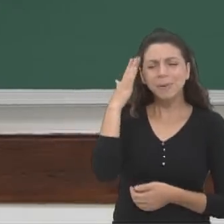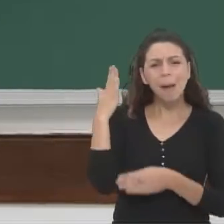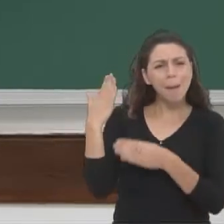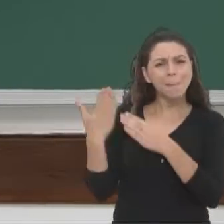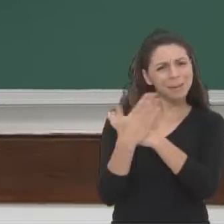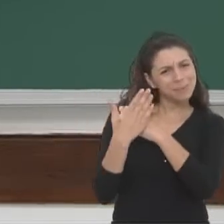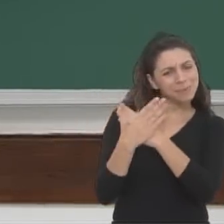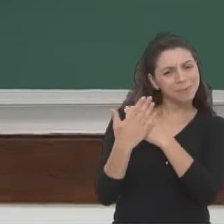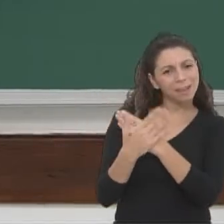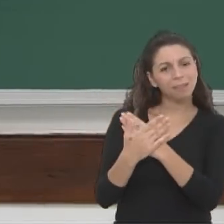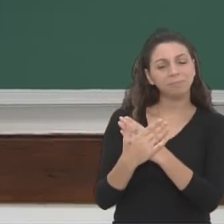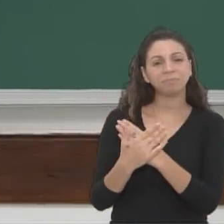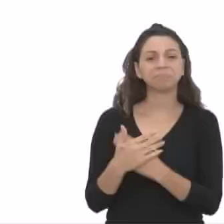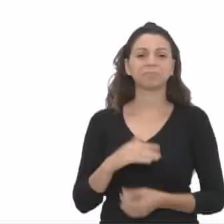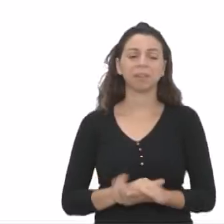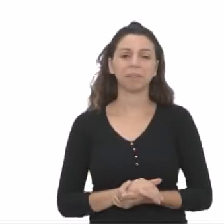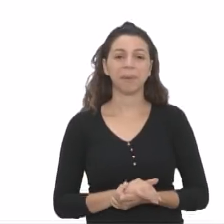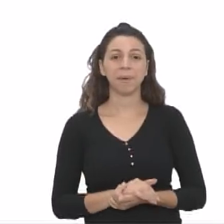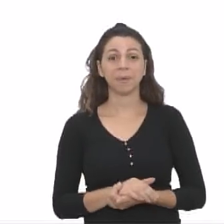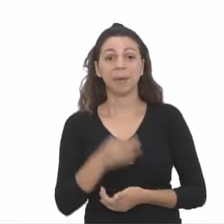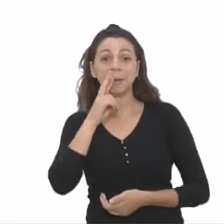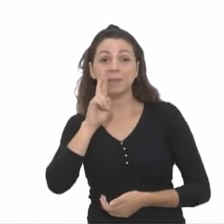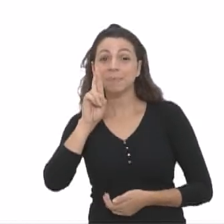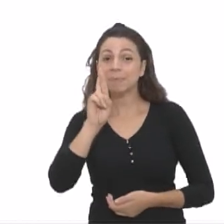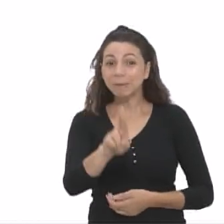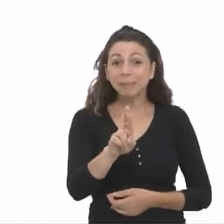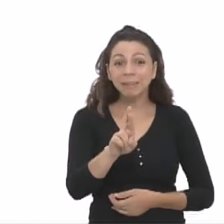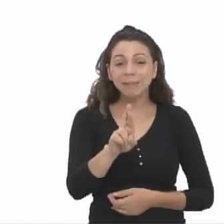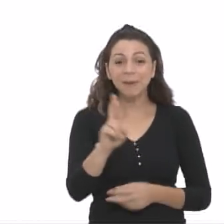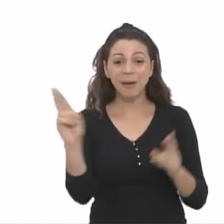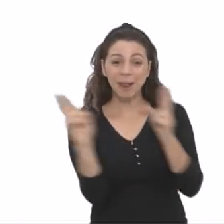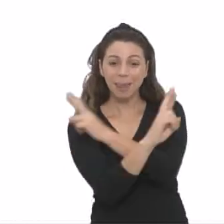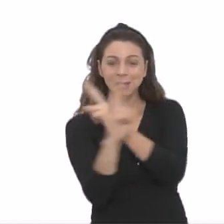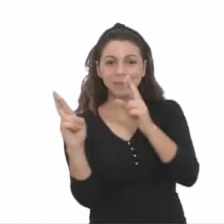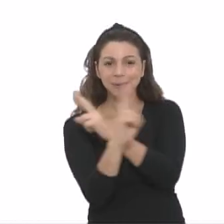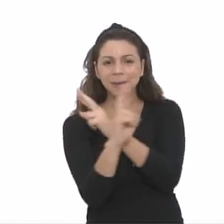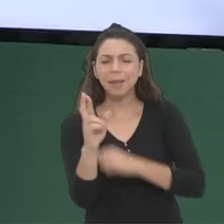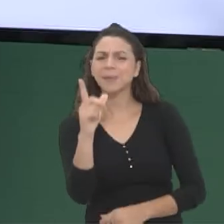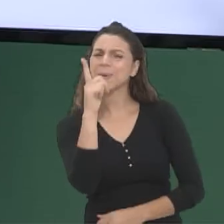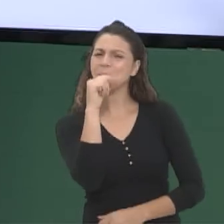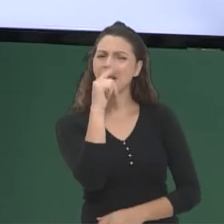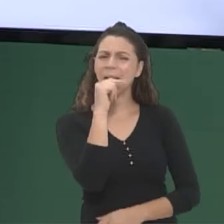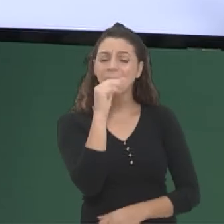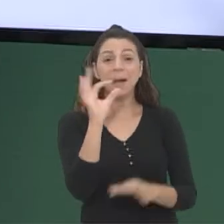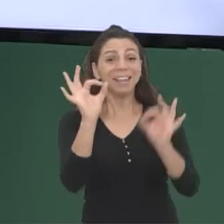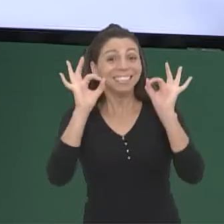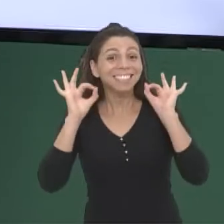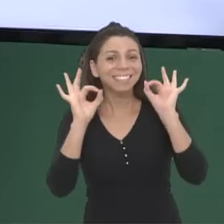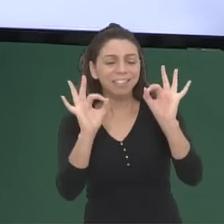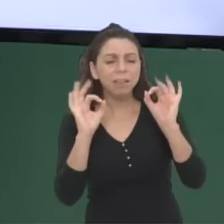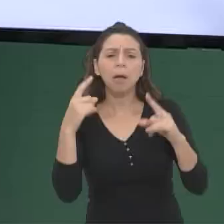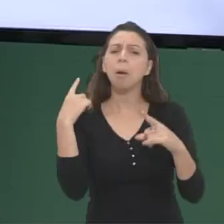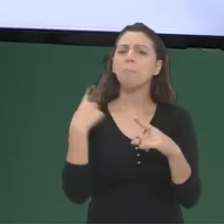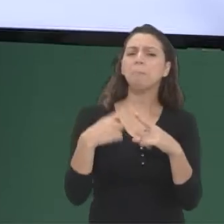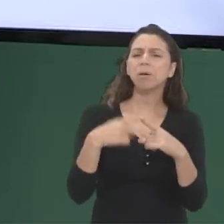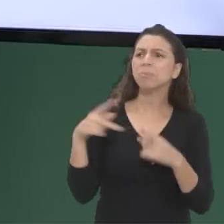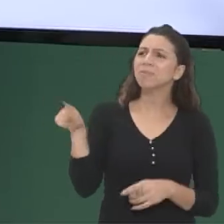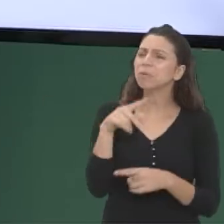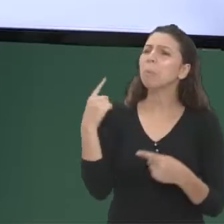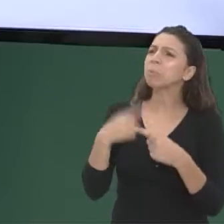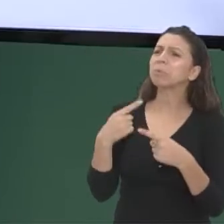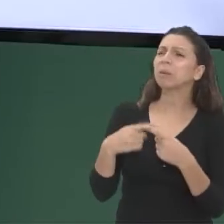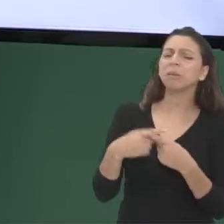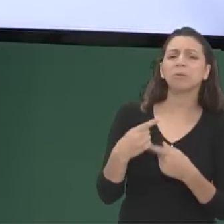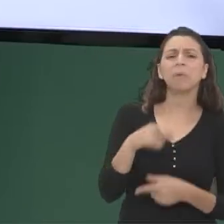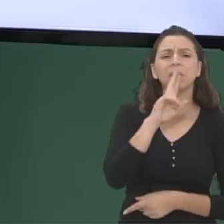Se você respondeu que o intemperismo químico está relacionado com a água, acertou. Mas Fabiano, por que não é a resposta B e não é a resposta